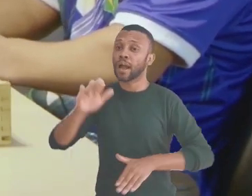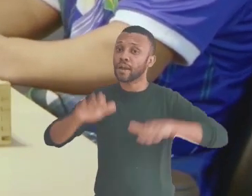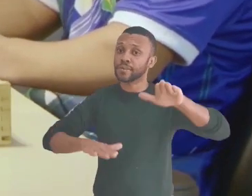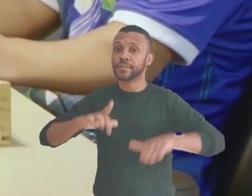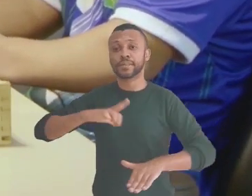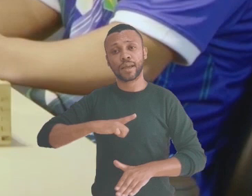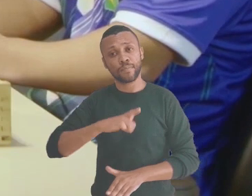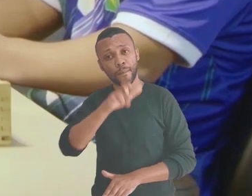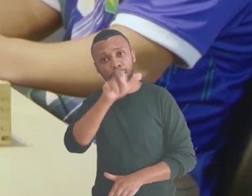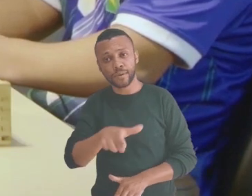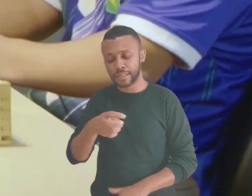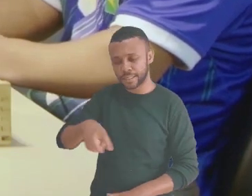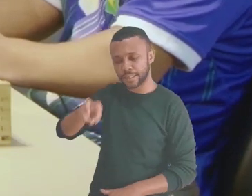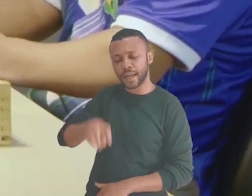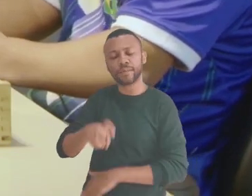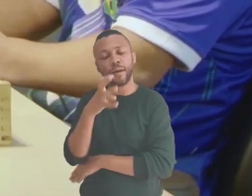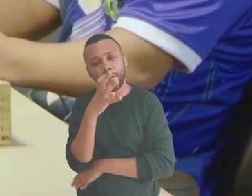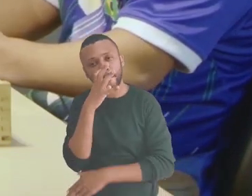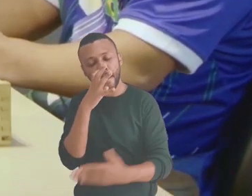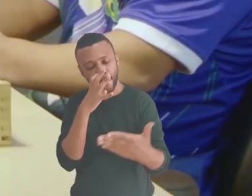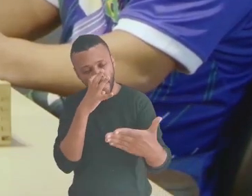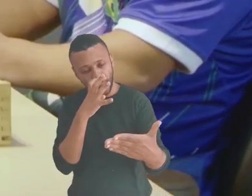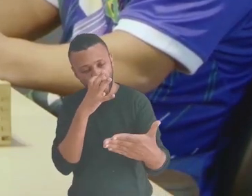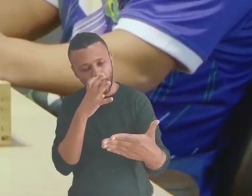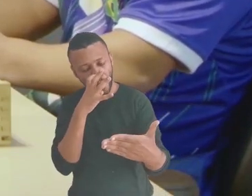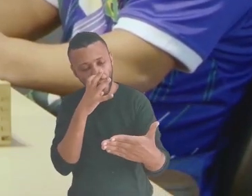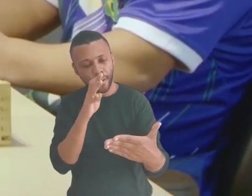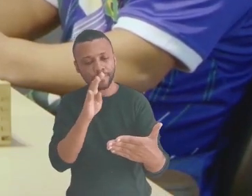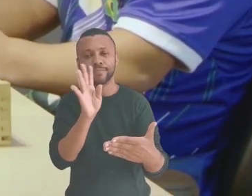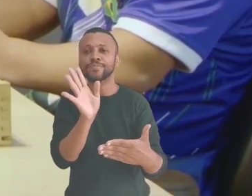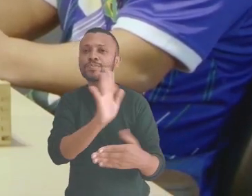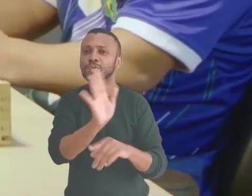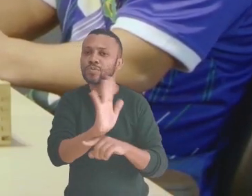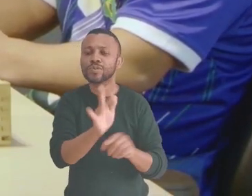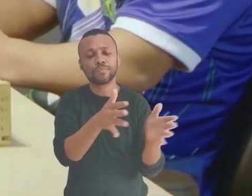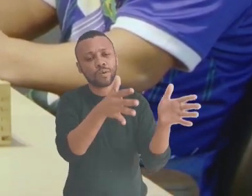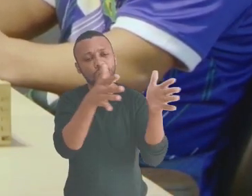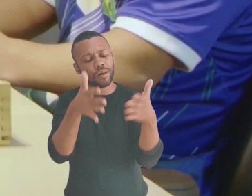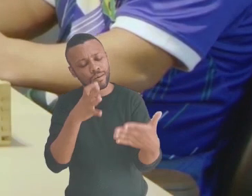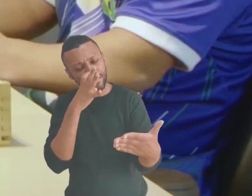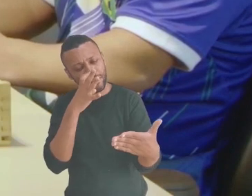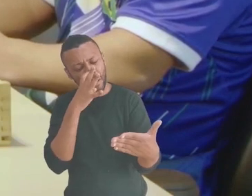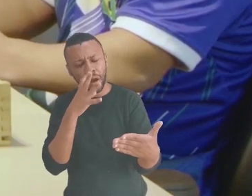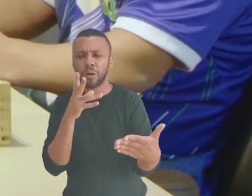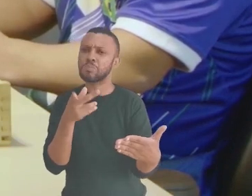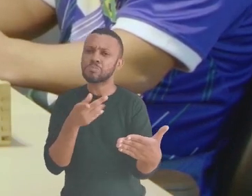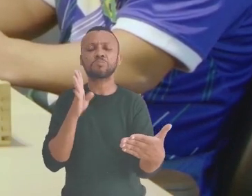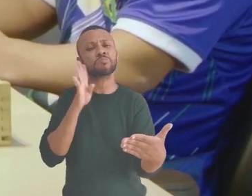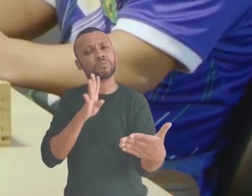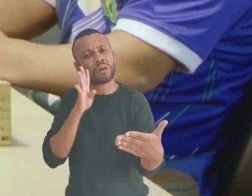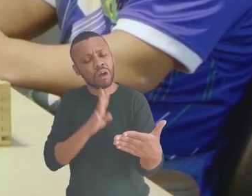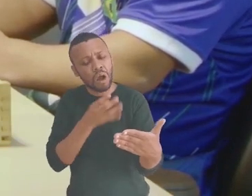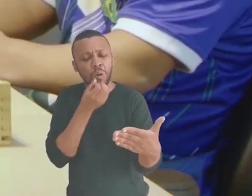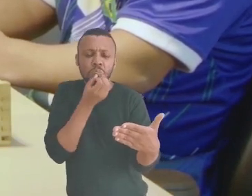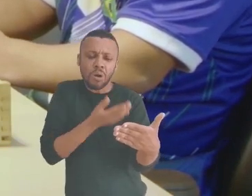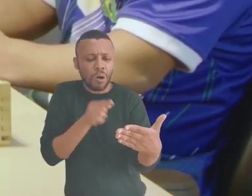lá no sofá agora, apreciando, ou sentado no escritório, apreciando o que a gente está falando aqui, falando, poxa, que legal, né?